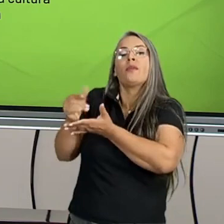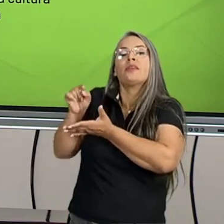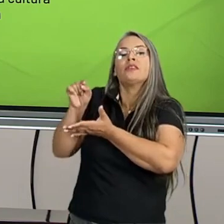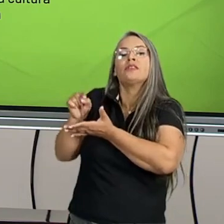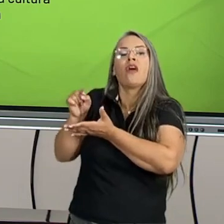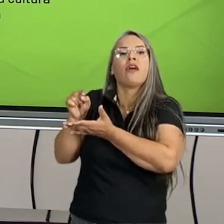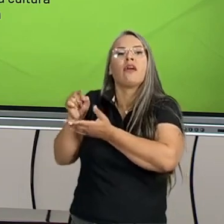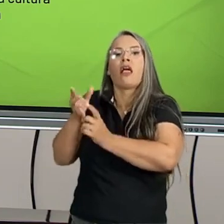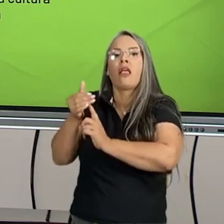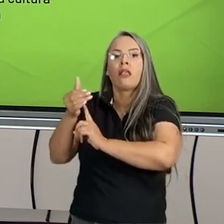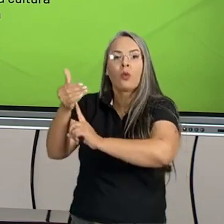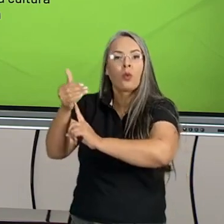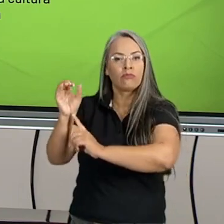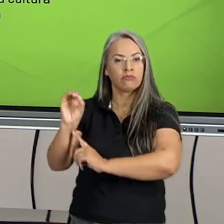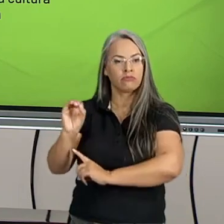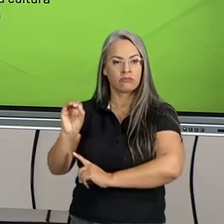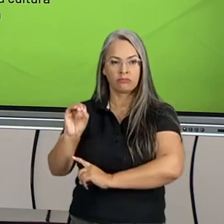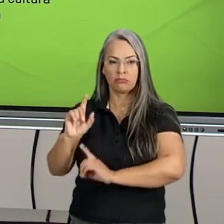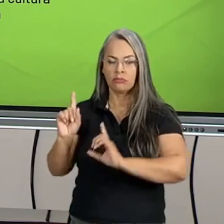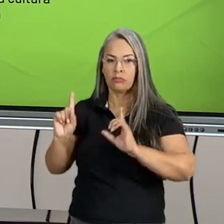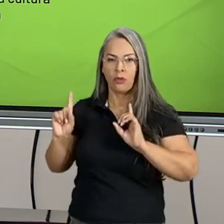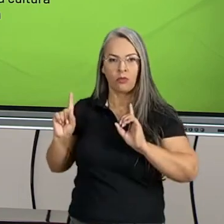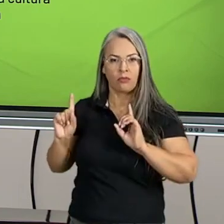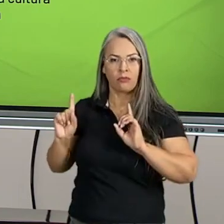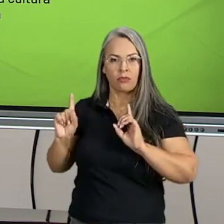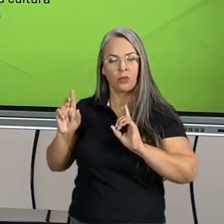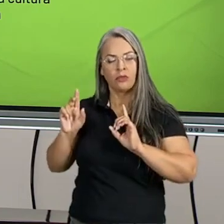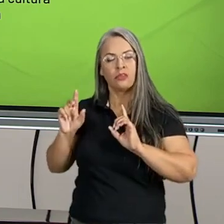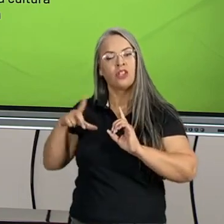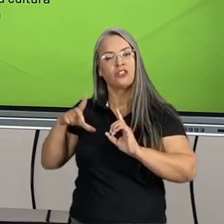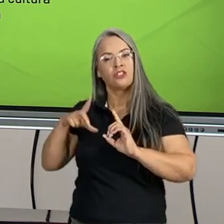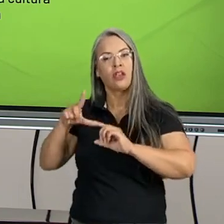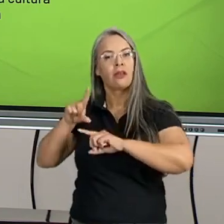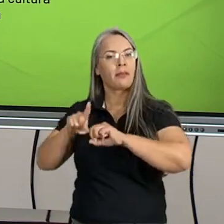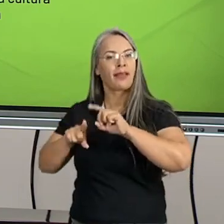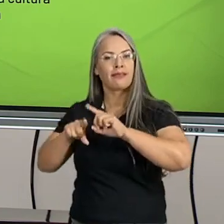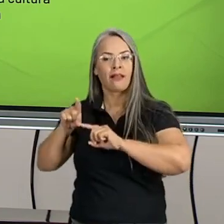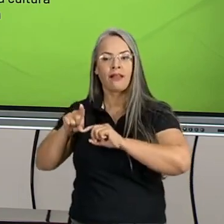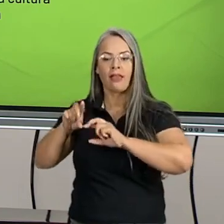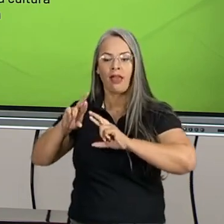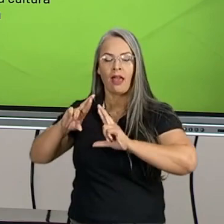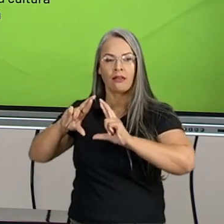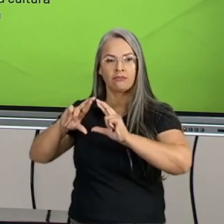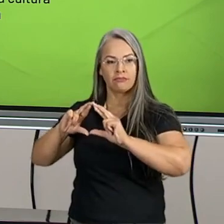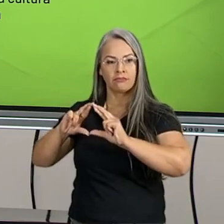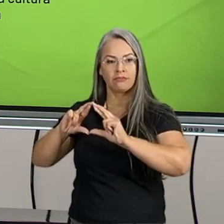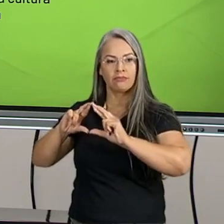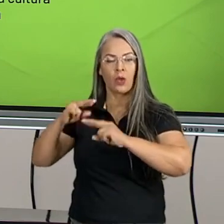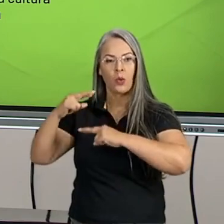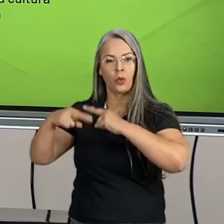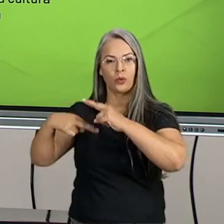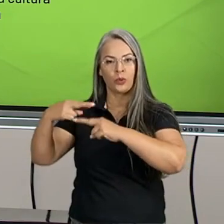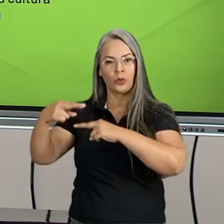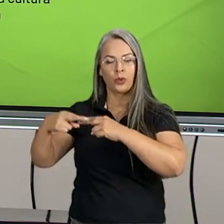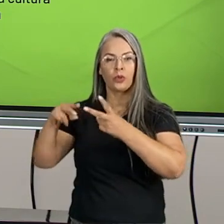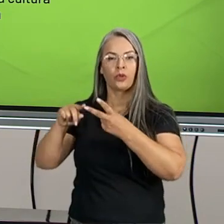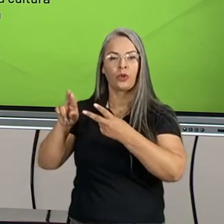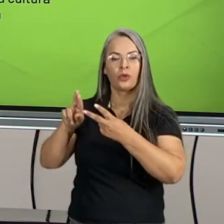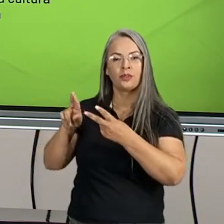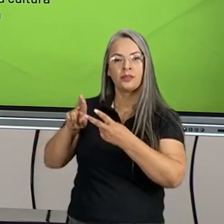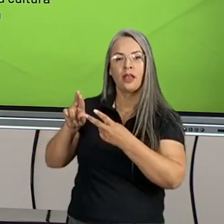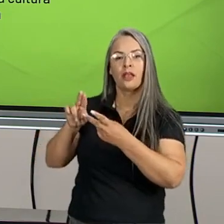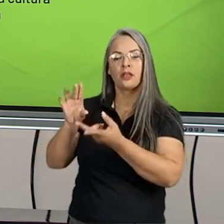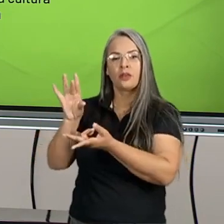digamos assim de ponta né o que eles usaram foram materiais recicláveis foram estiletes